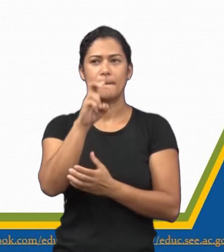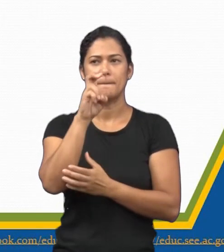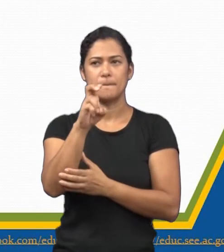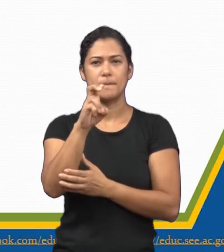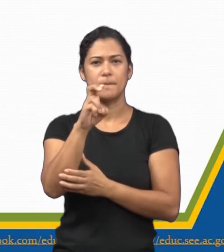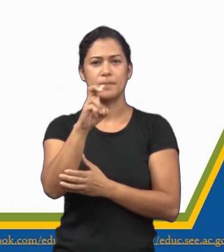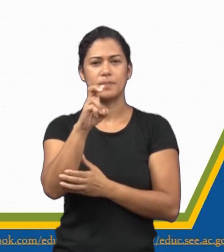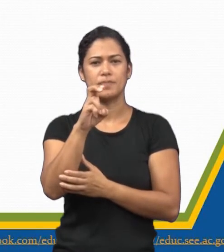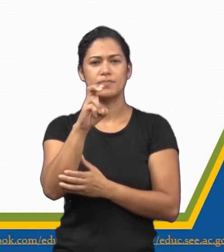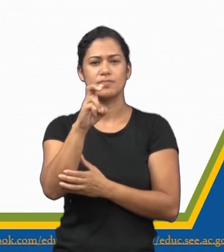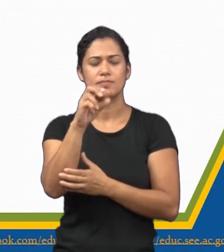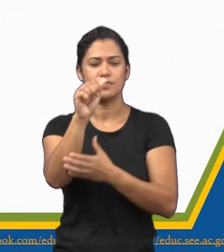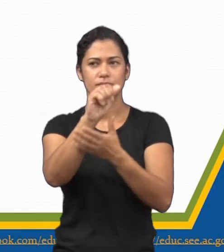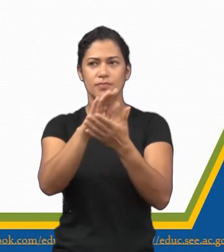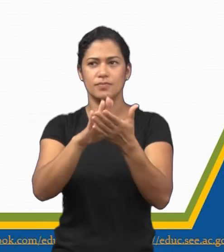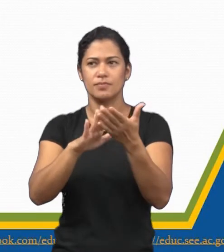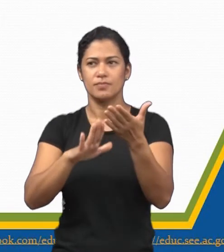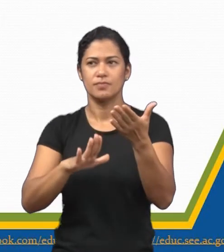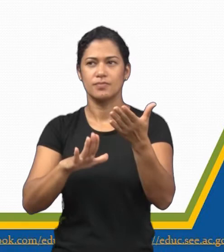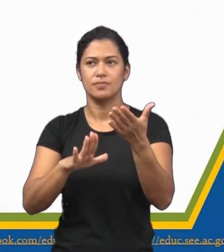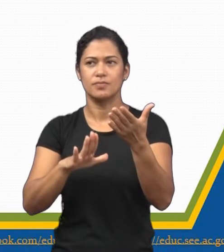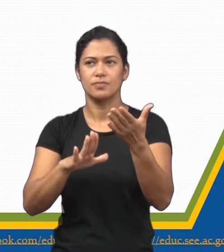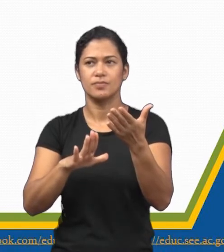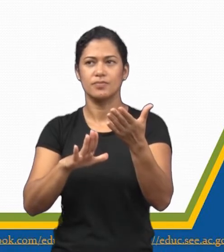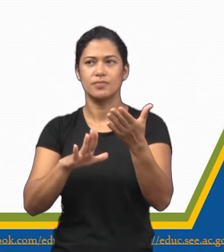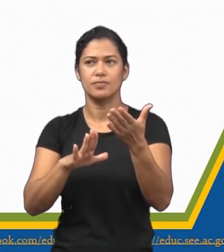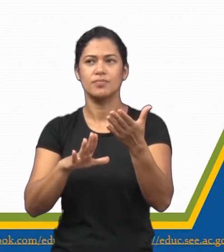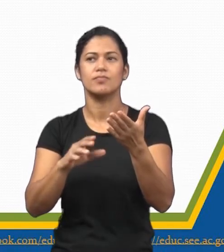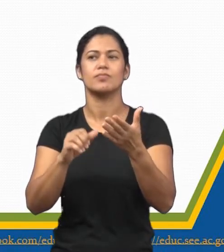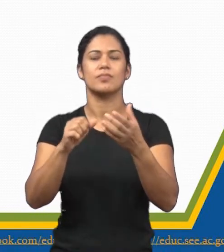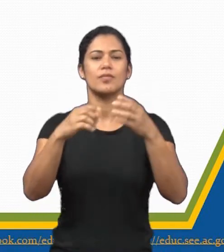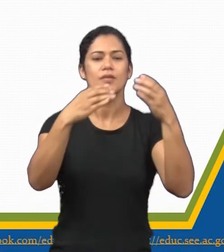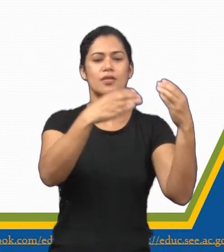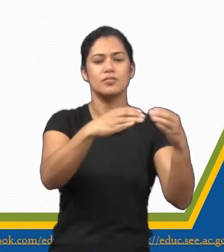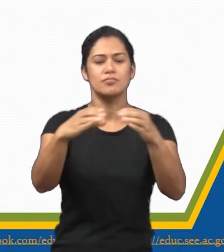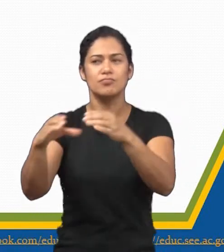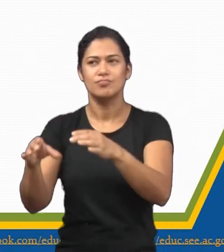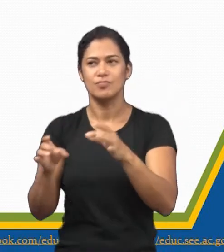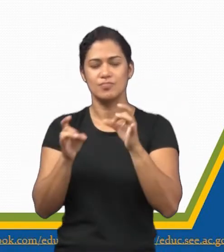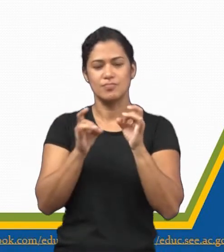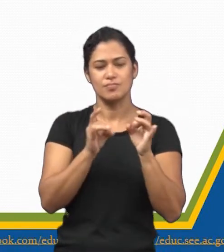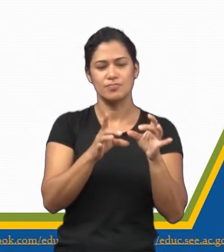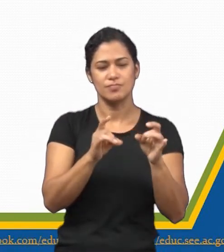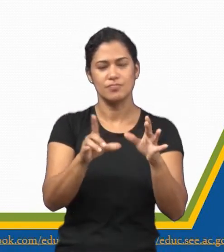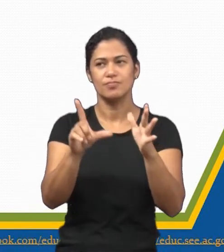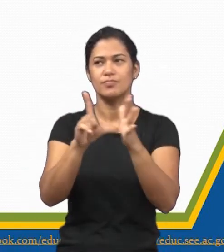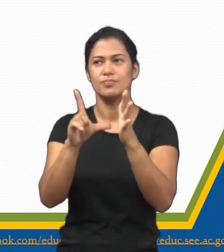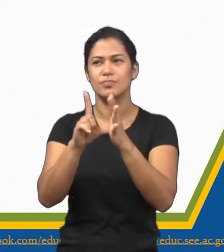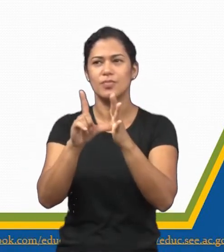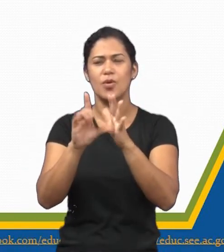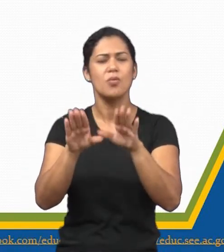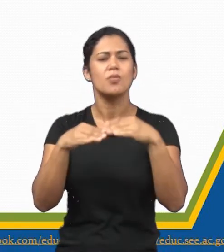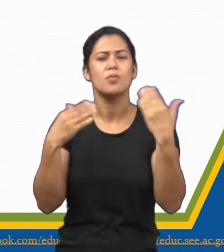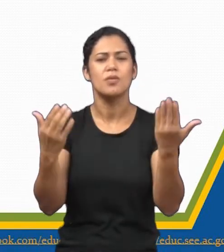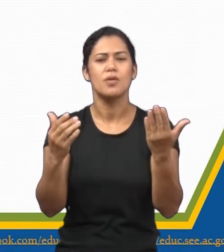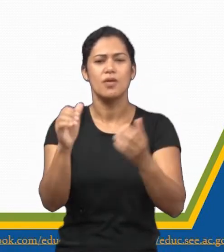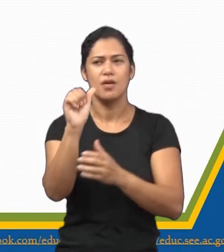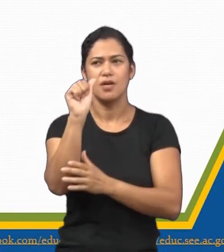Mais uma questão. Nos bairros comerciais predominam as residências,